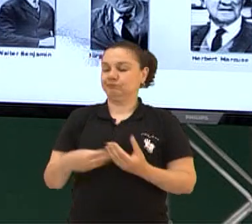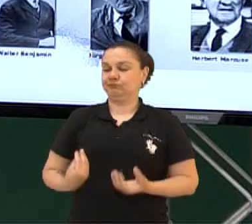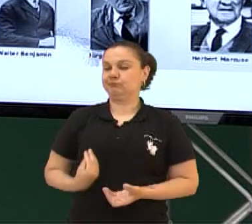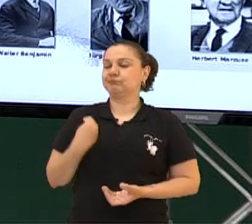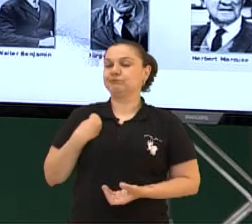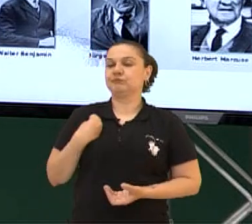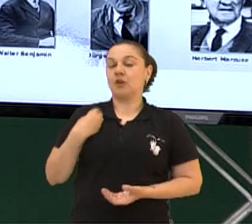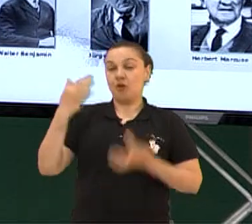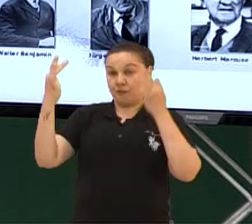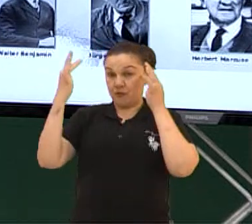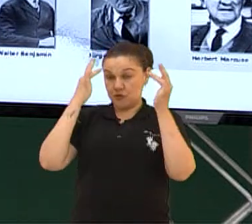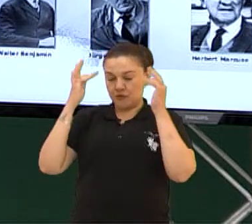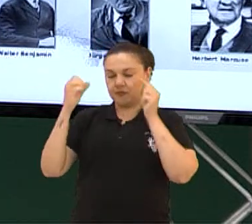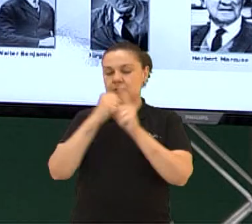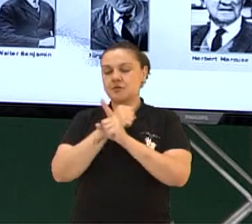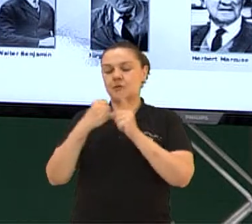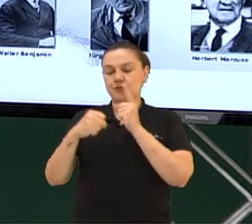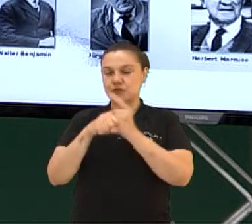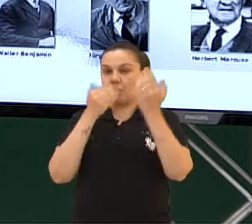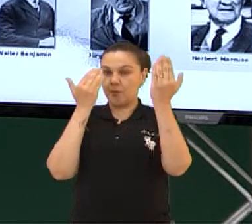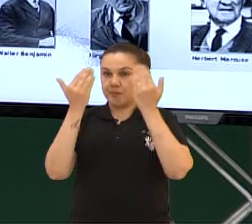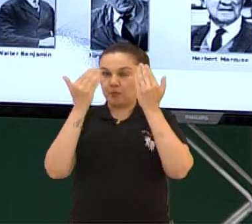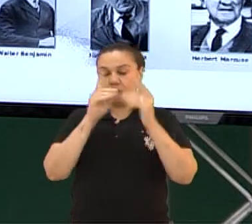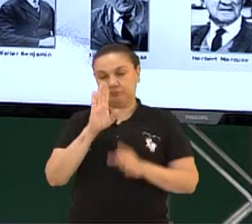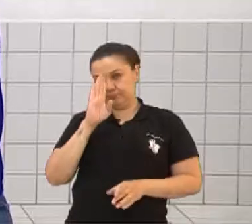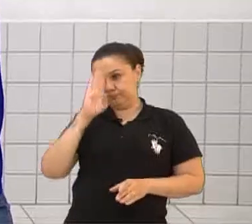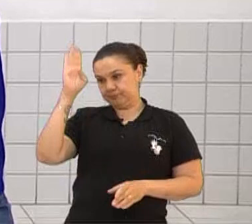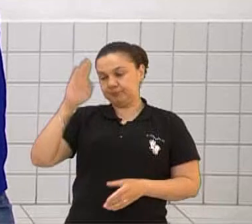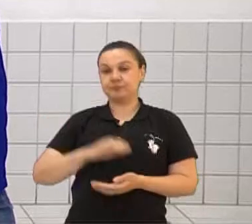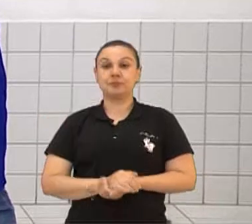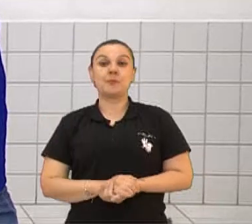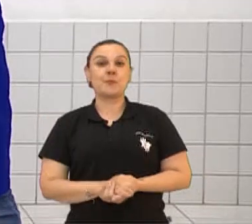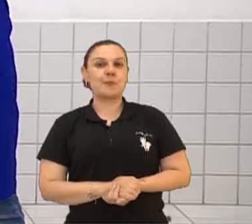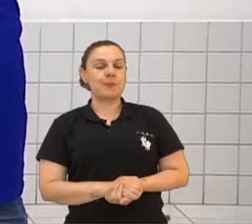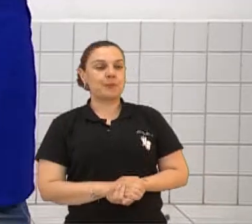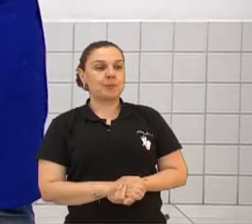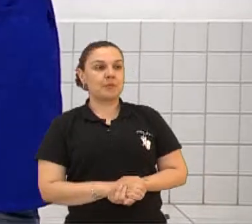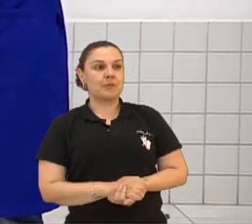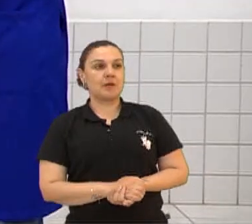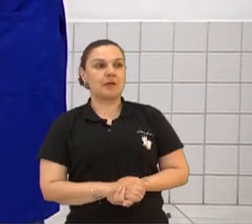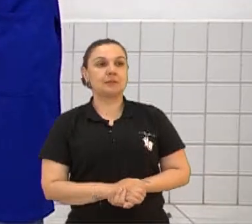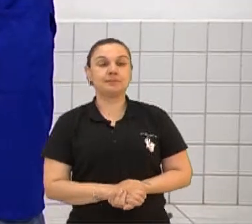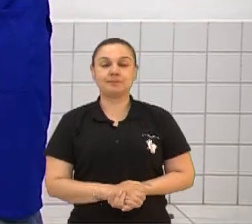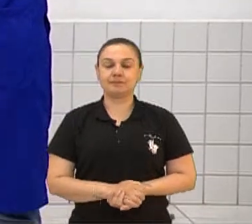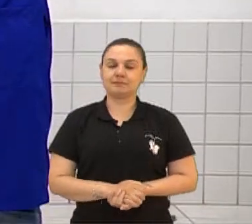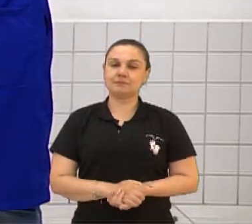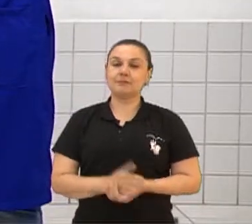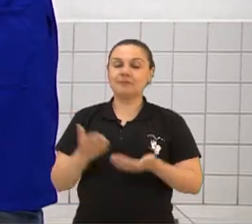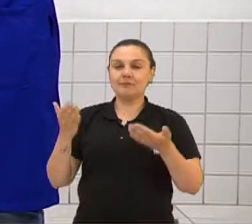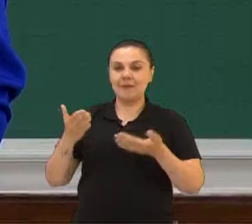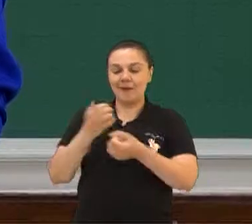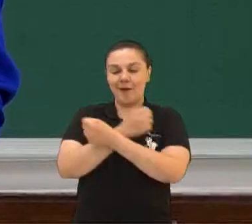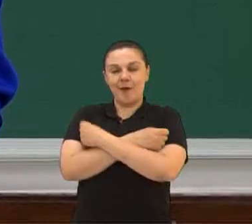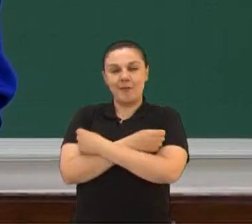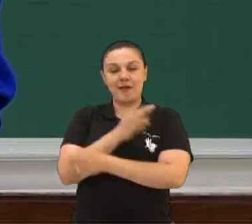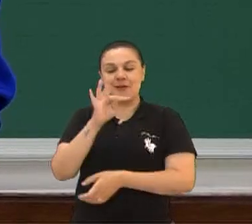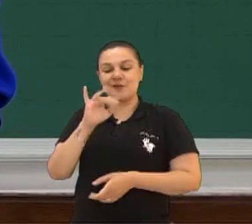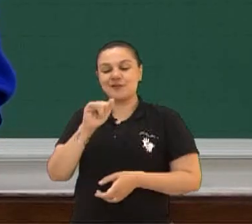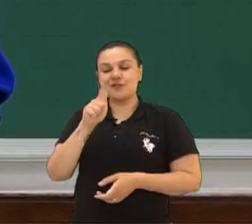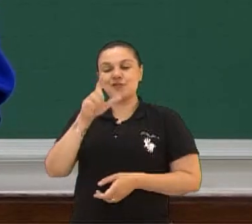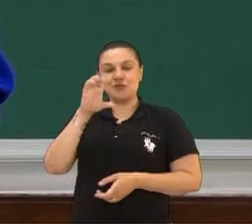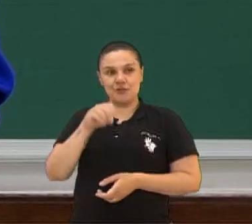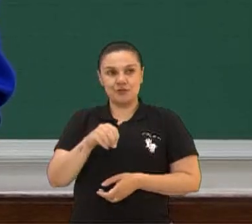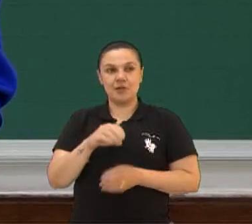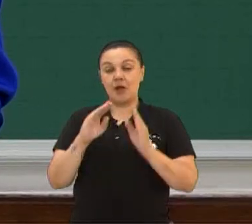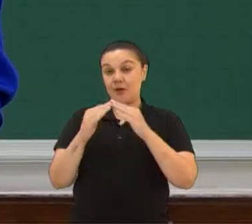forte, filosofia, sociologia e psicologia principalmente. Muito bem. Quero mandar um abraço aqui para o Tiago Rafael de Macedo, aqui